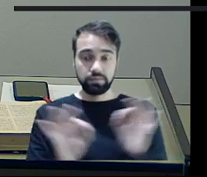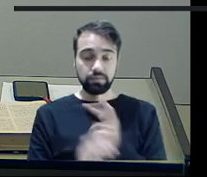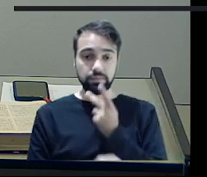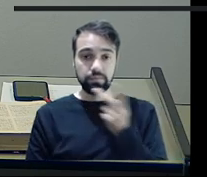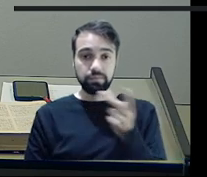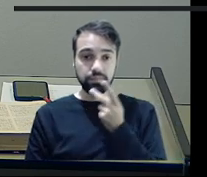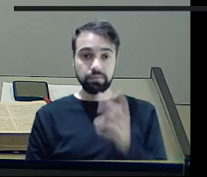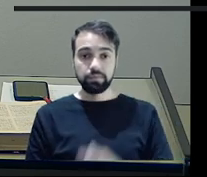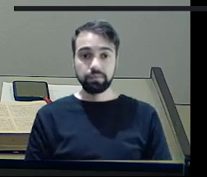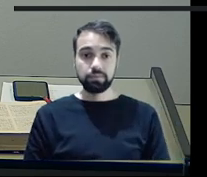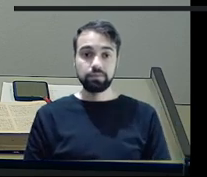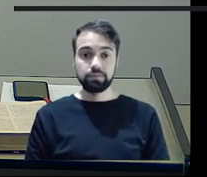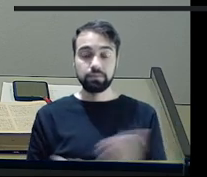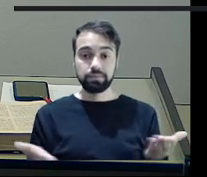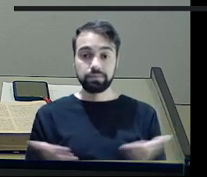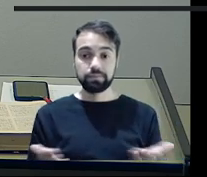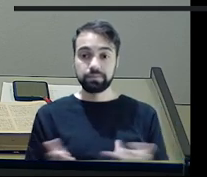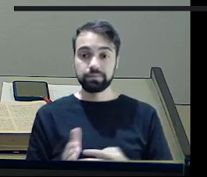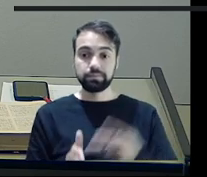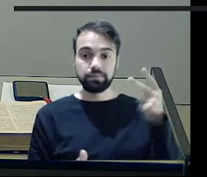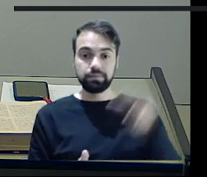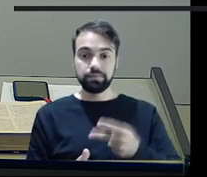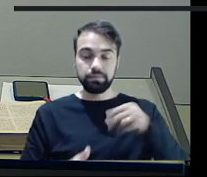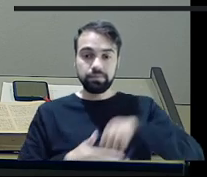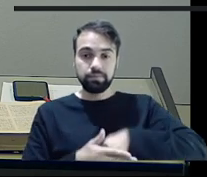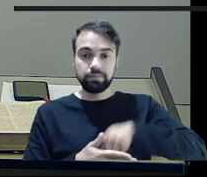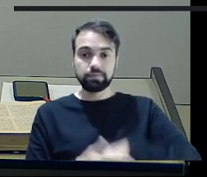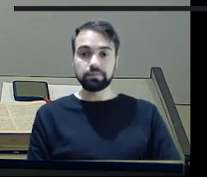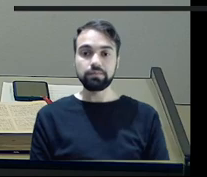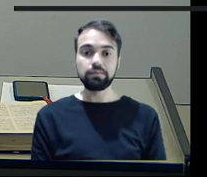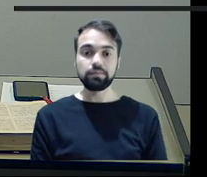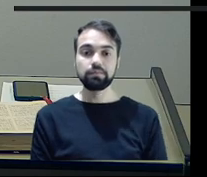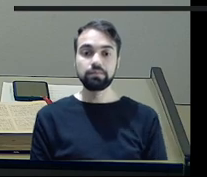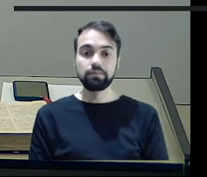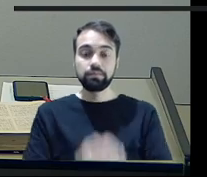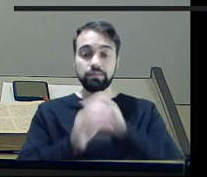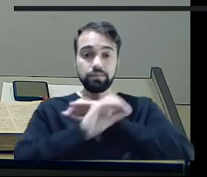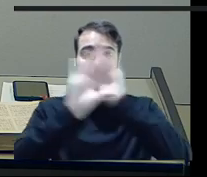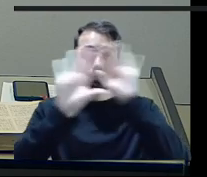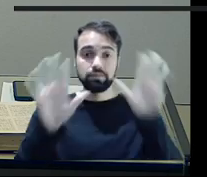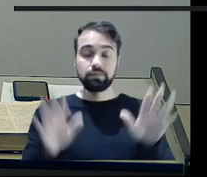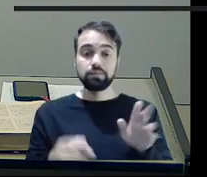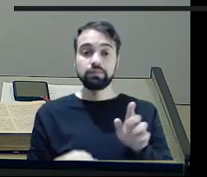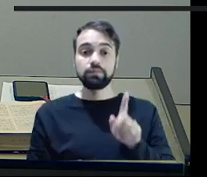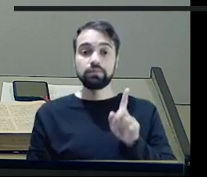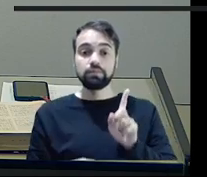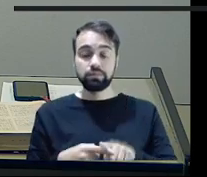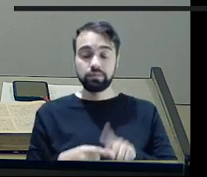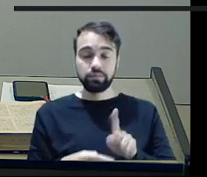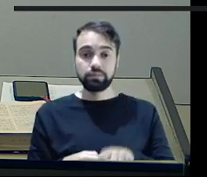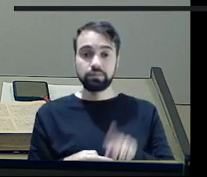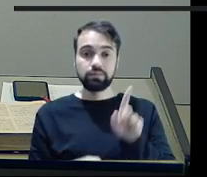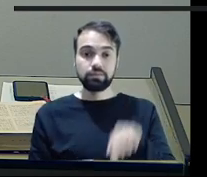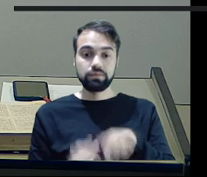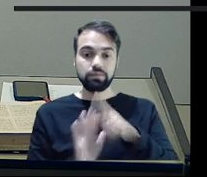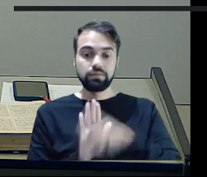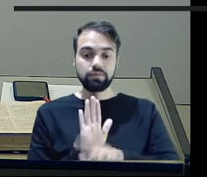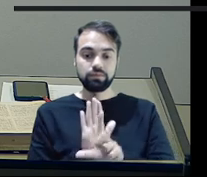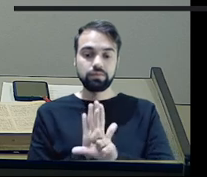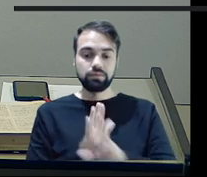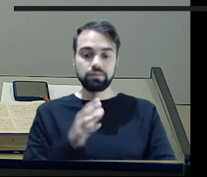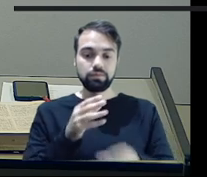da palavra, coloco em segunda votação, esclarecendo que, por tratar-se de projeto de lei